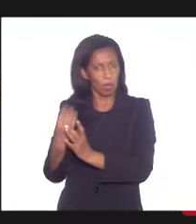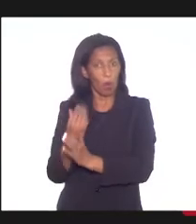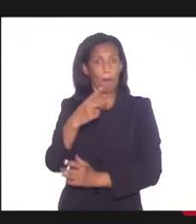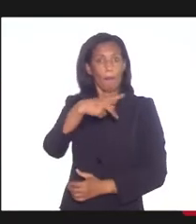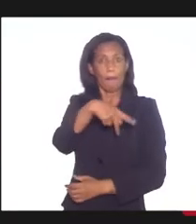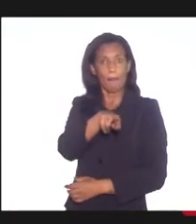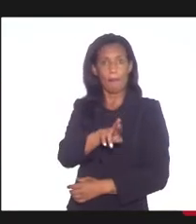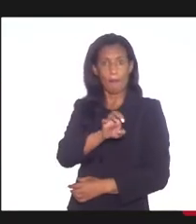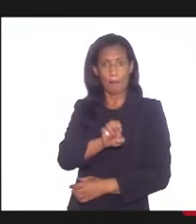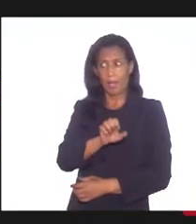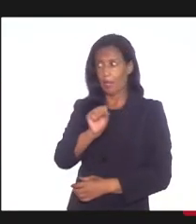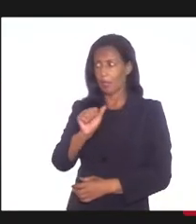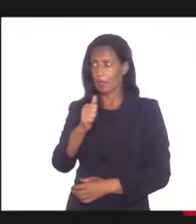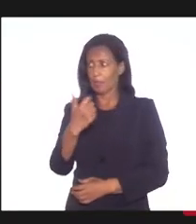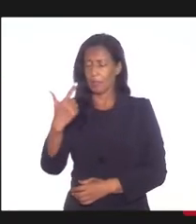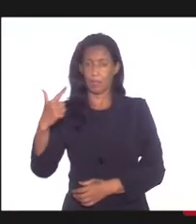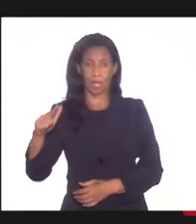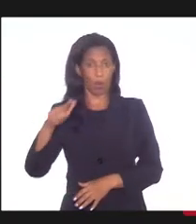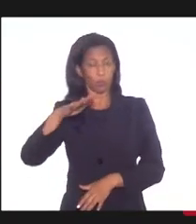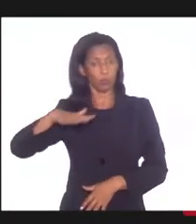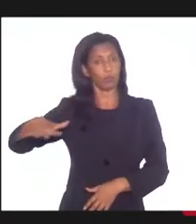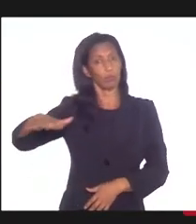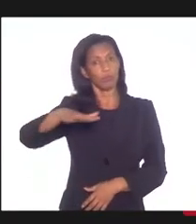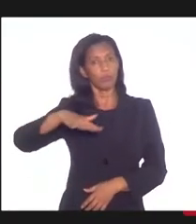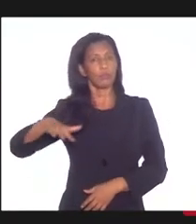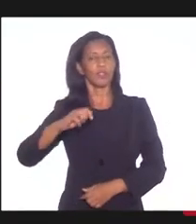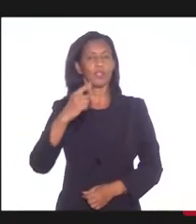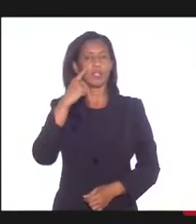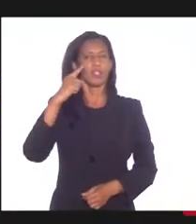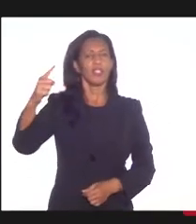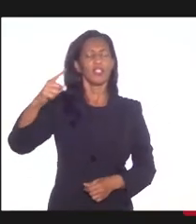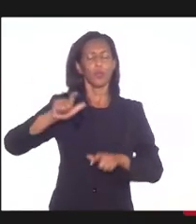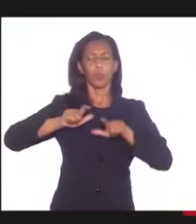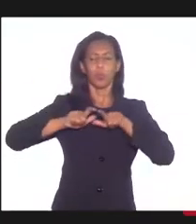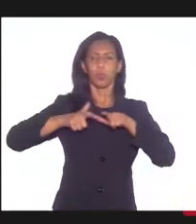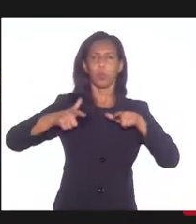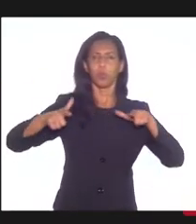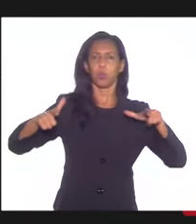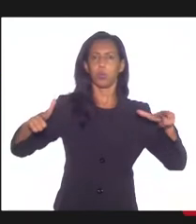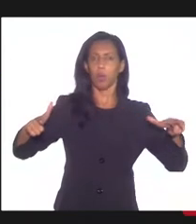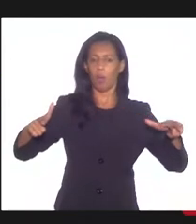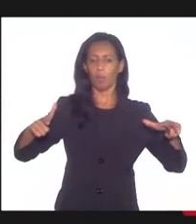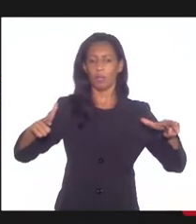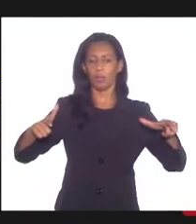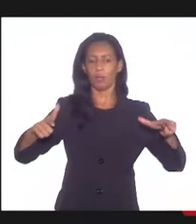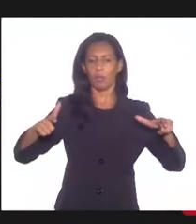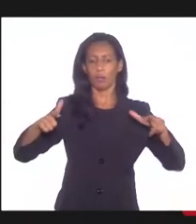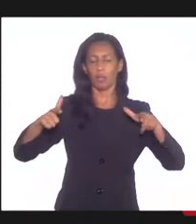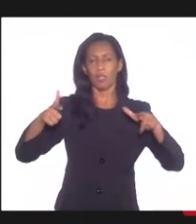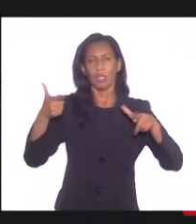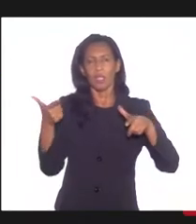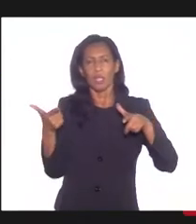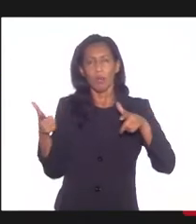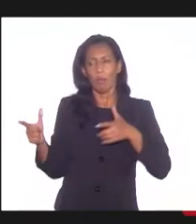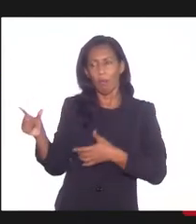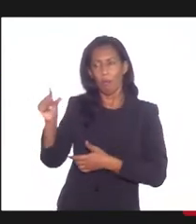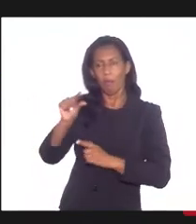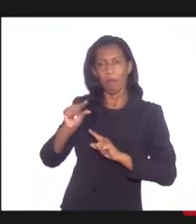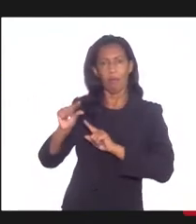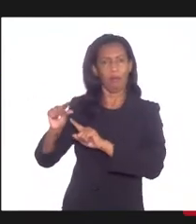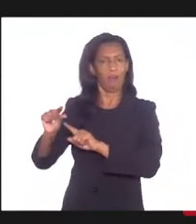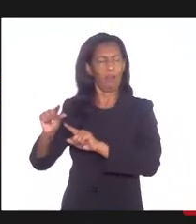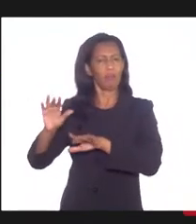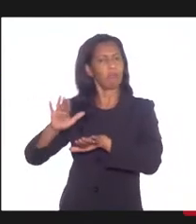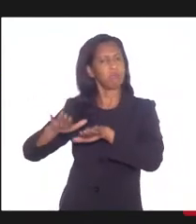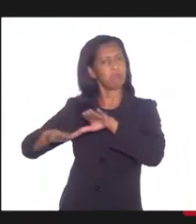produção geral, e a gente vê um crescimento significativo e uma parcela extremamente